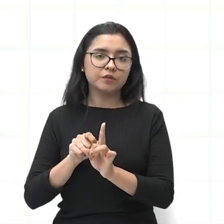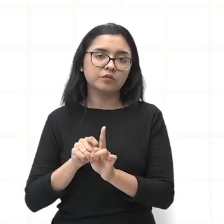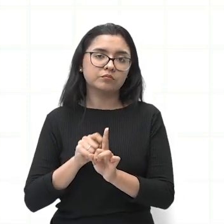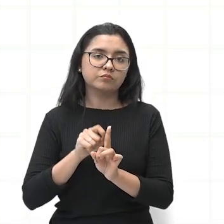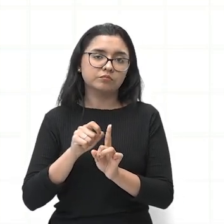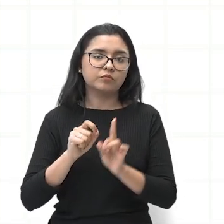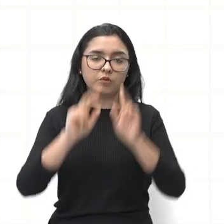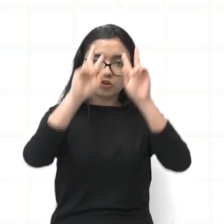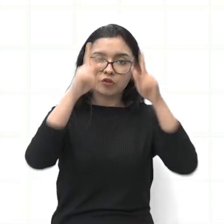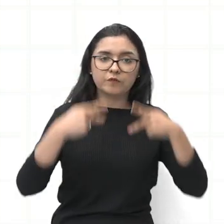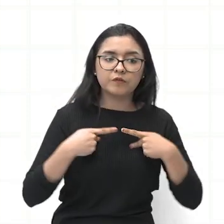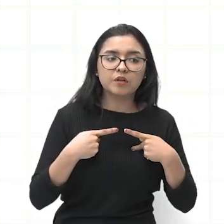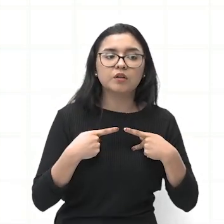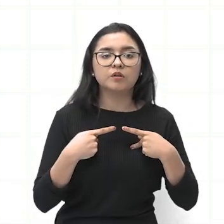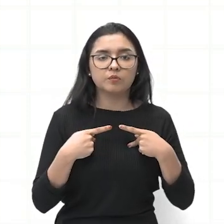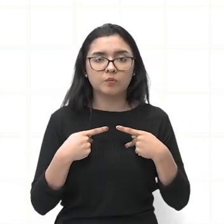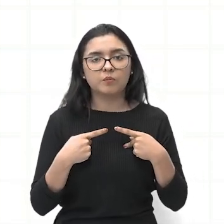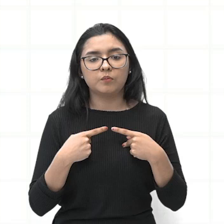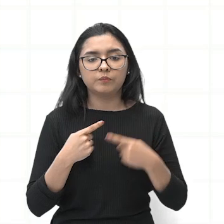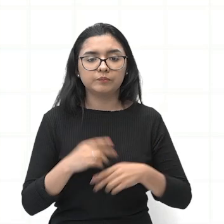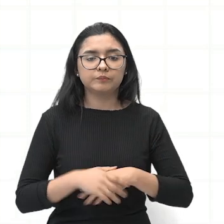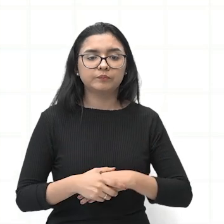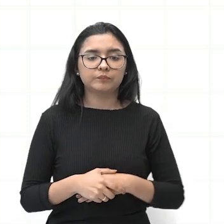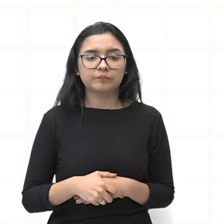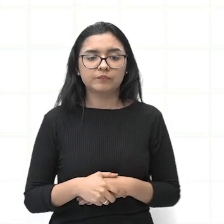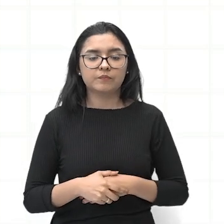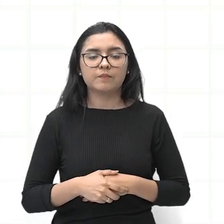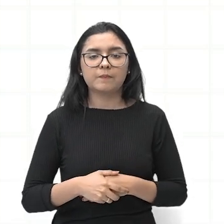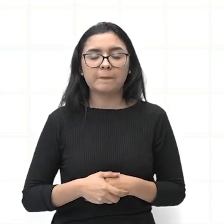ou um indivíduo,